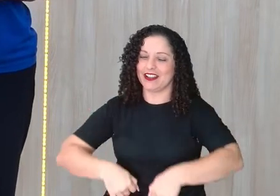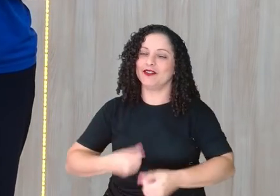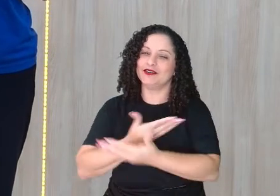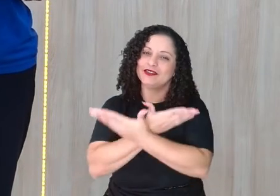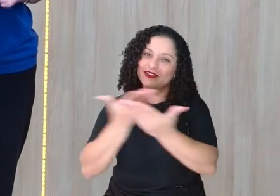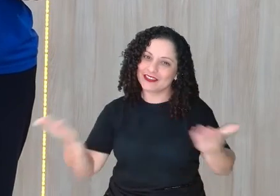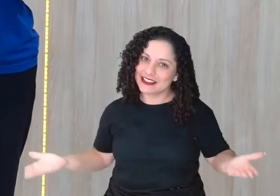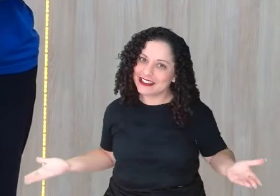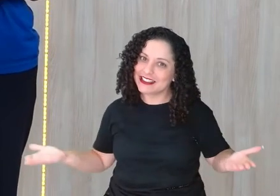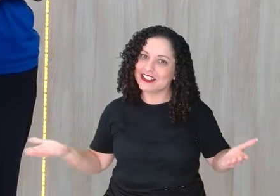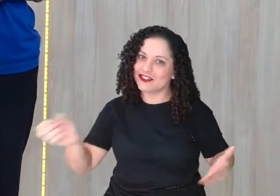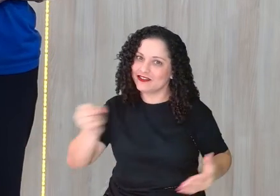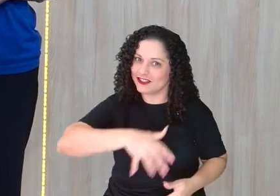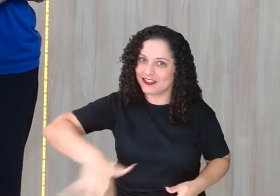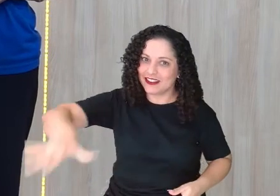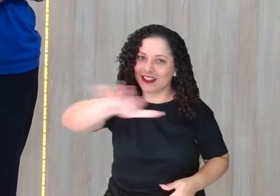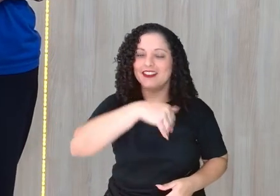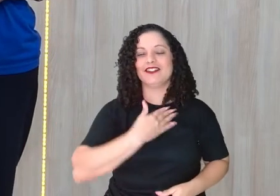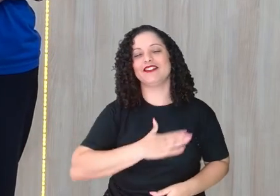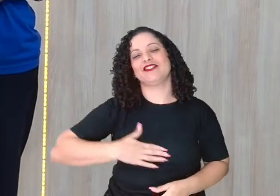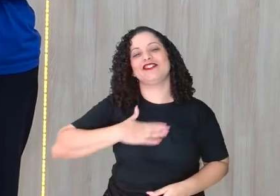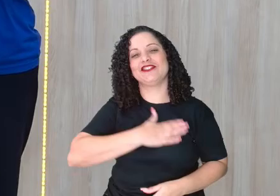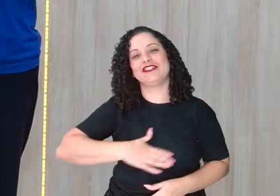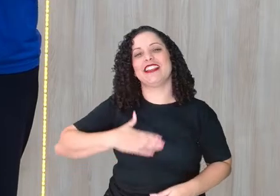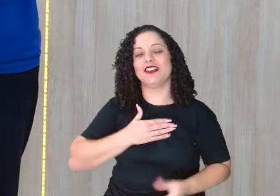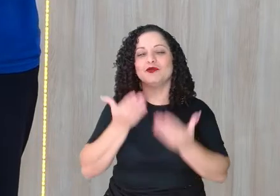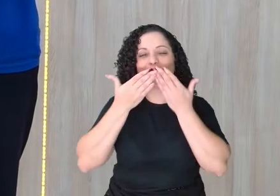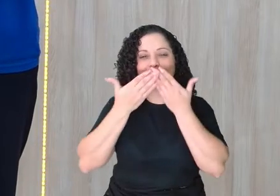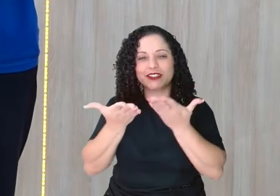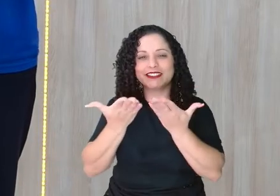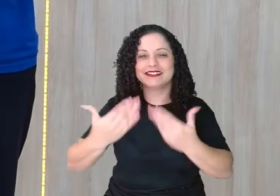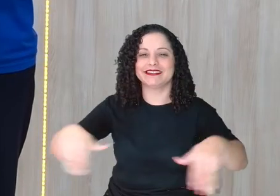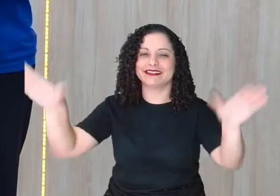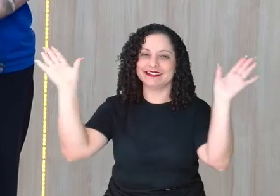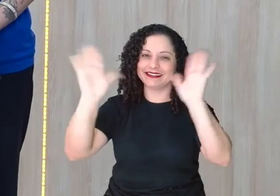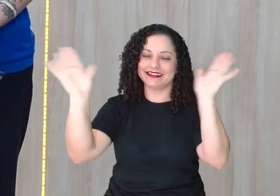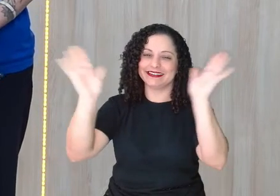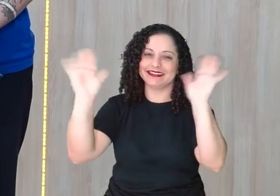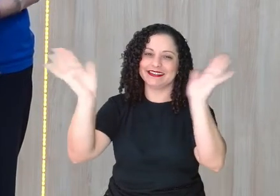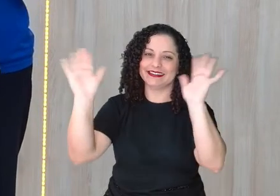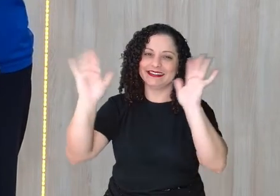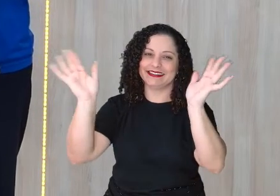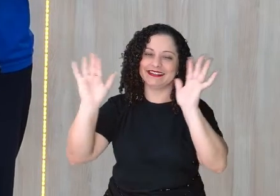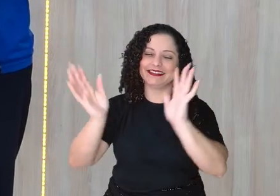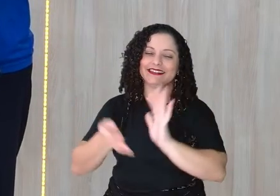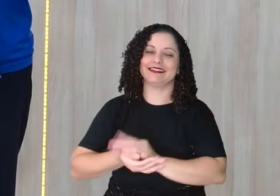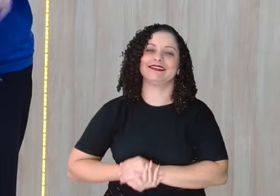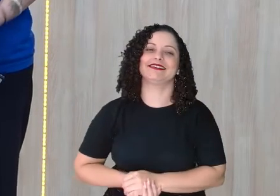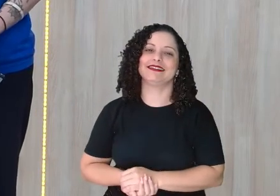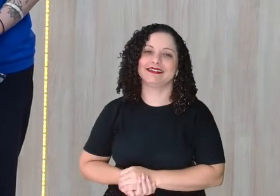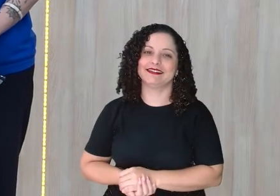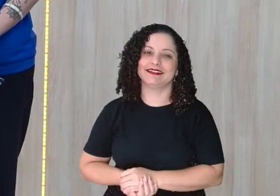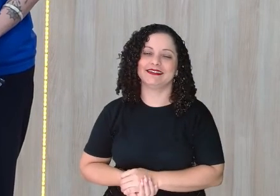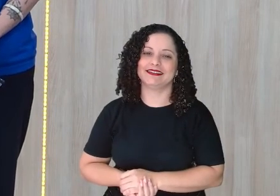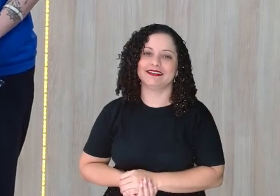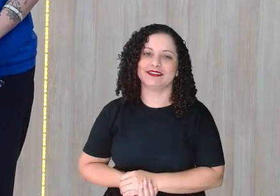espero que todos e todas tenham gostado da aula. Um beijo e até a próxima semana. Tchau, tchau.